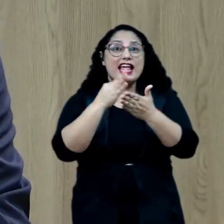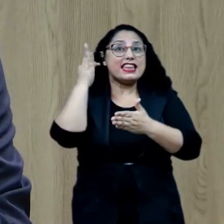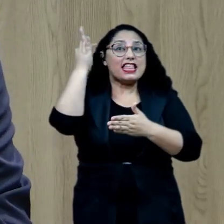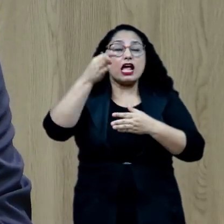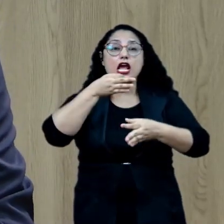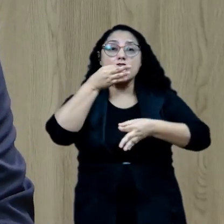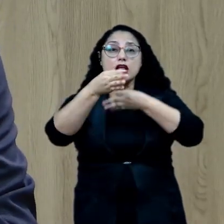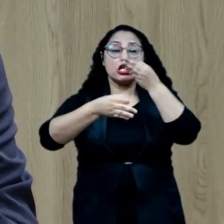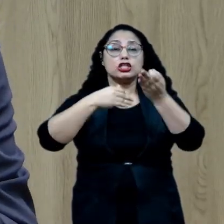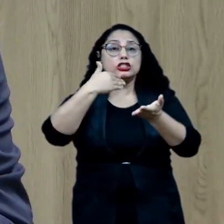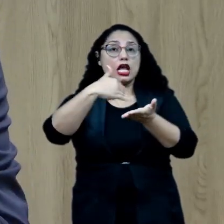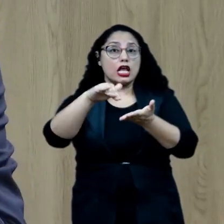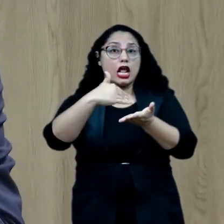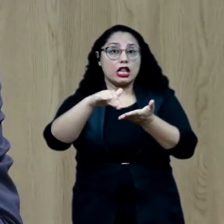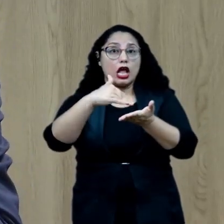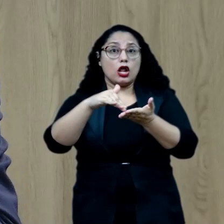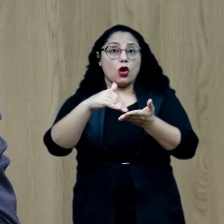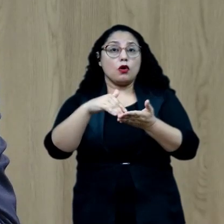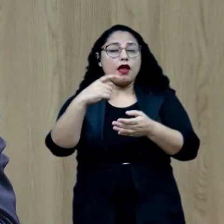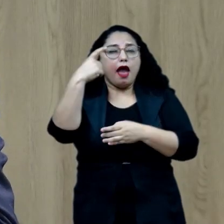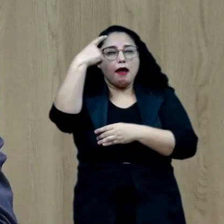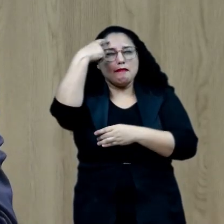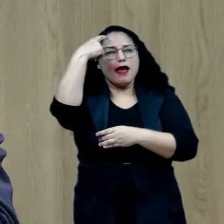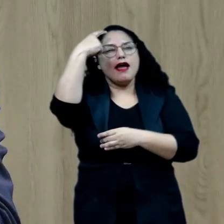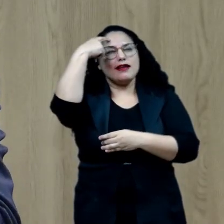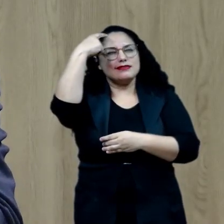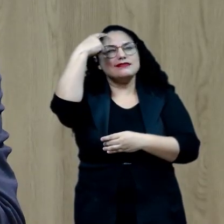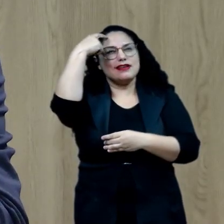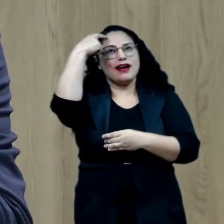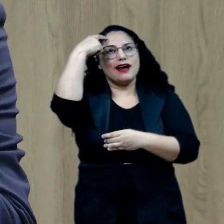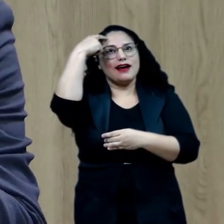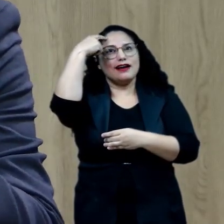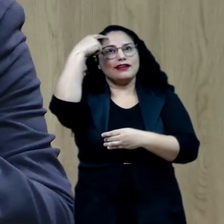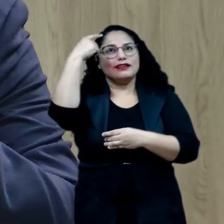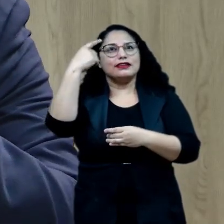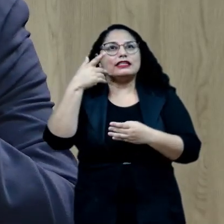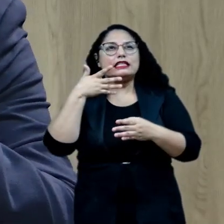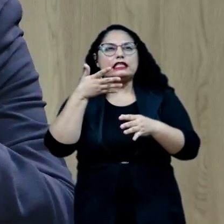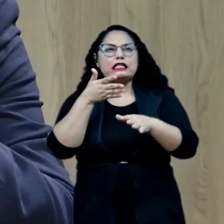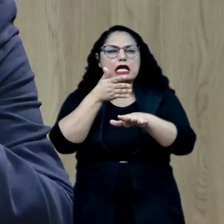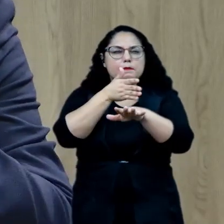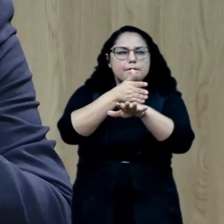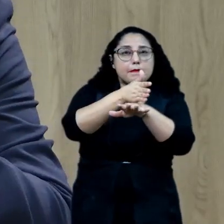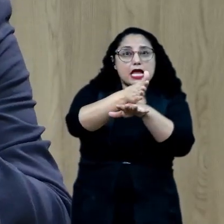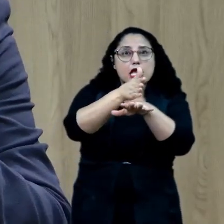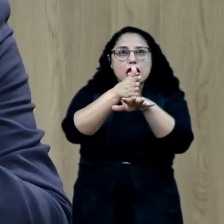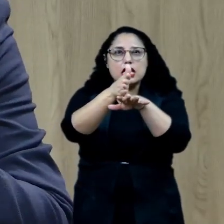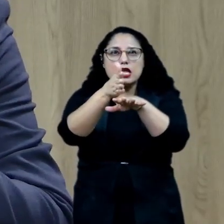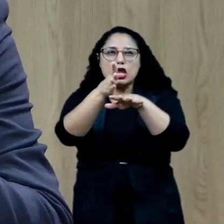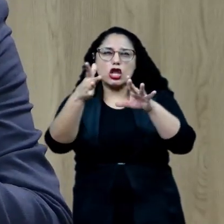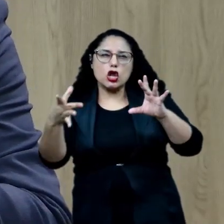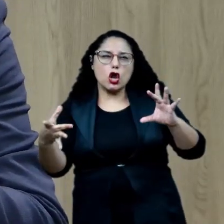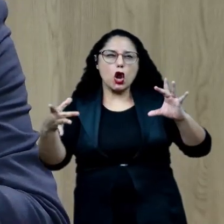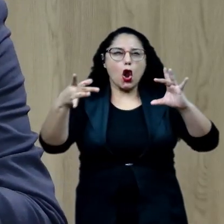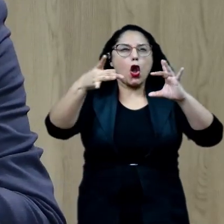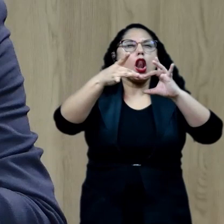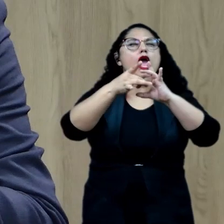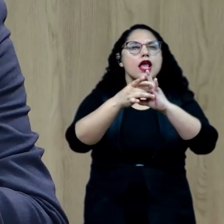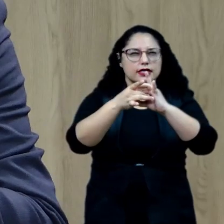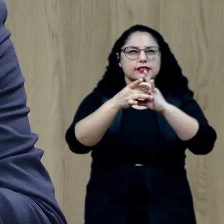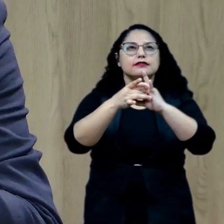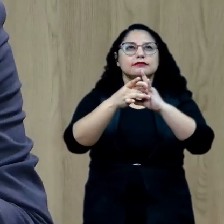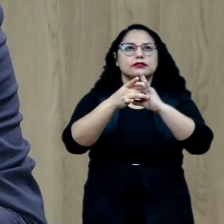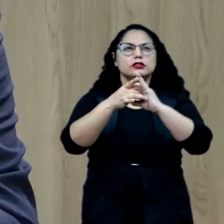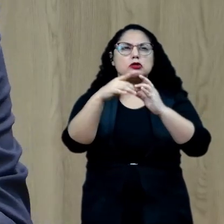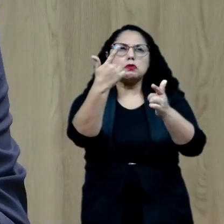Crítica Secretarial, que é pensando nas intersecções e conexões